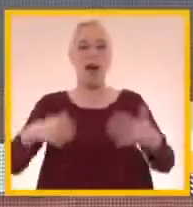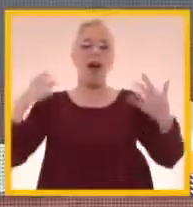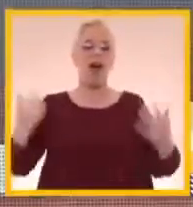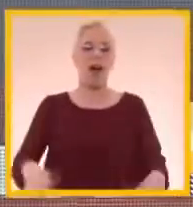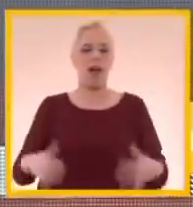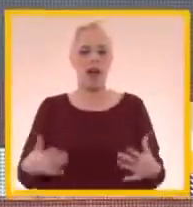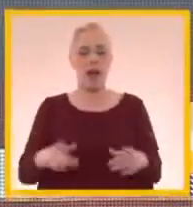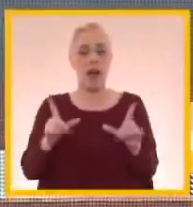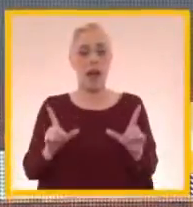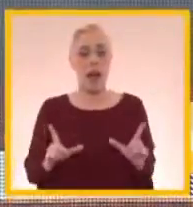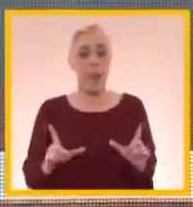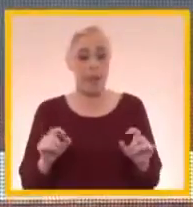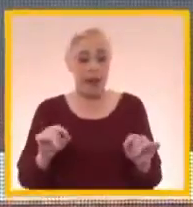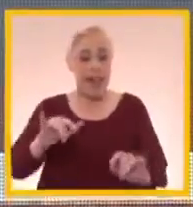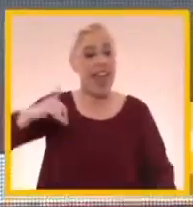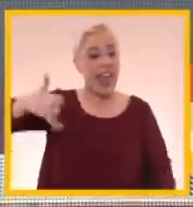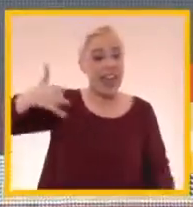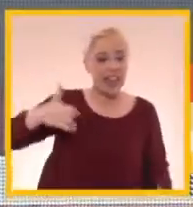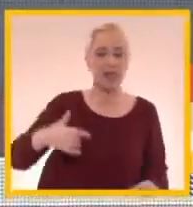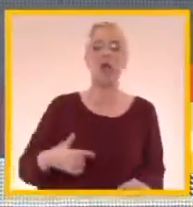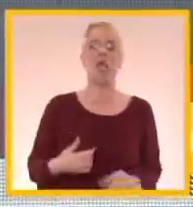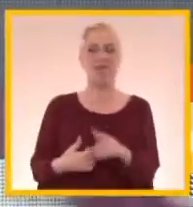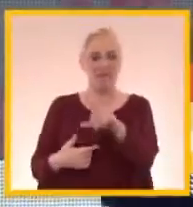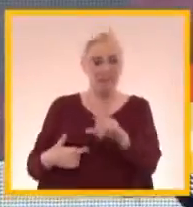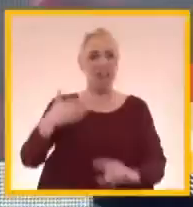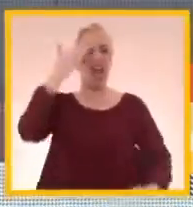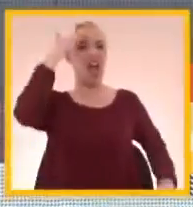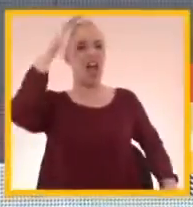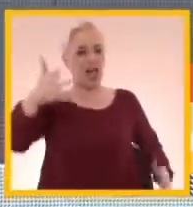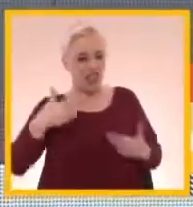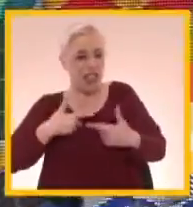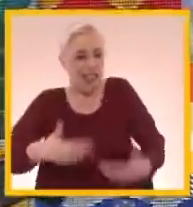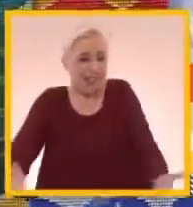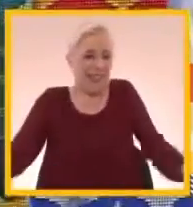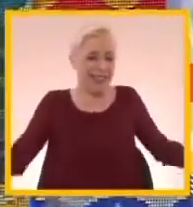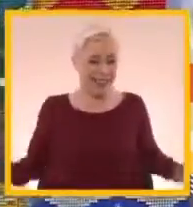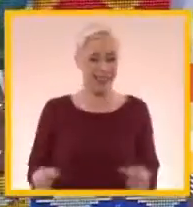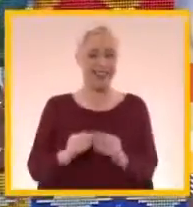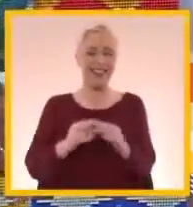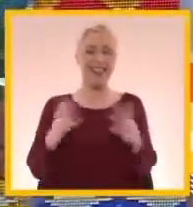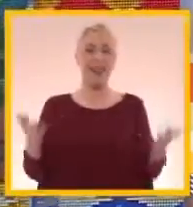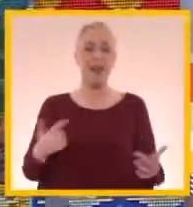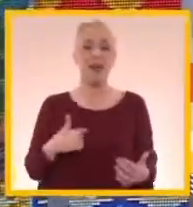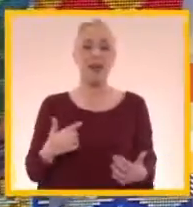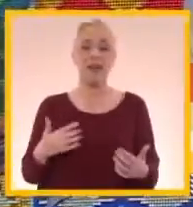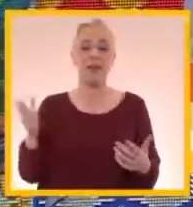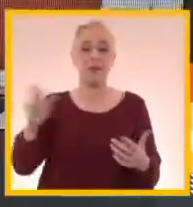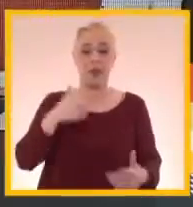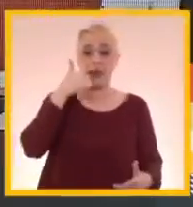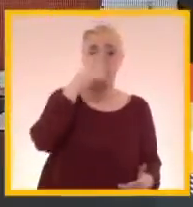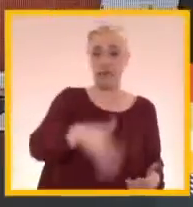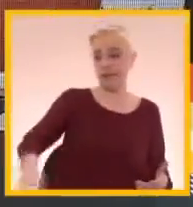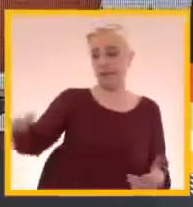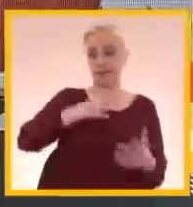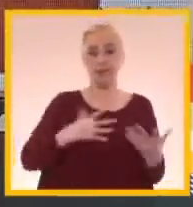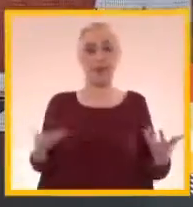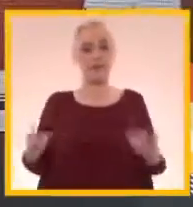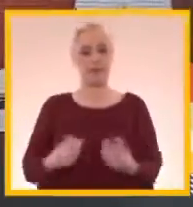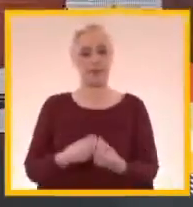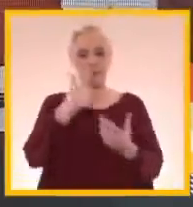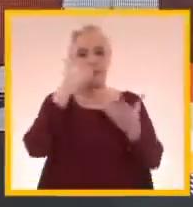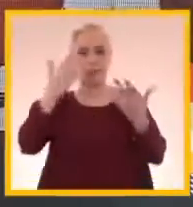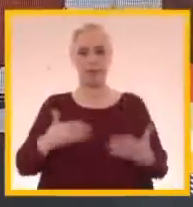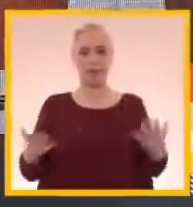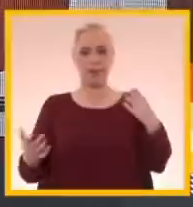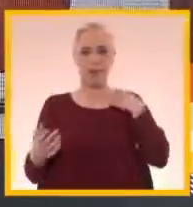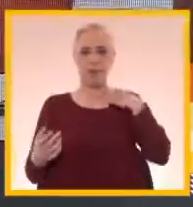as mariscadas da Ericeira. Estou contigo. Quando quiseres. São brutais. Combinamos quando quiseres. E hoje trouxe comigo esta gente que me acompanha. E vamos aqui